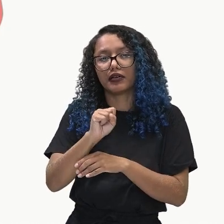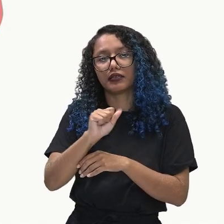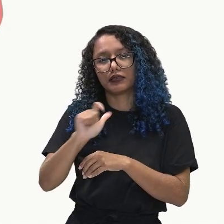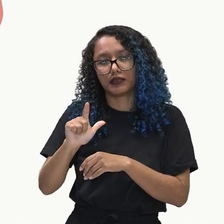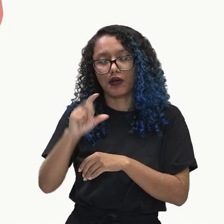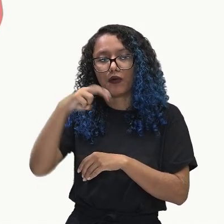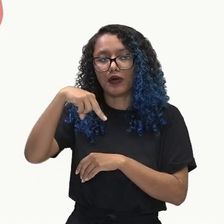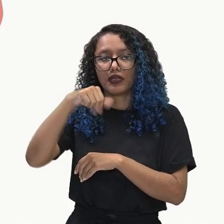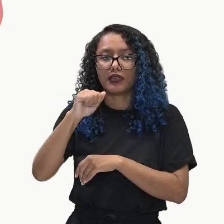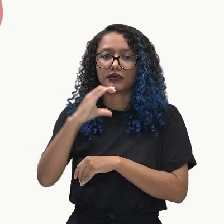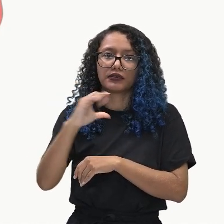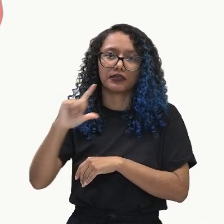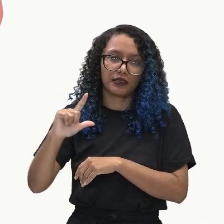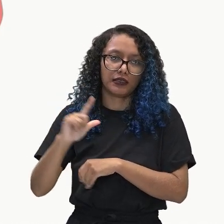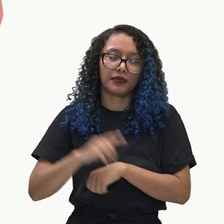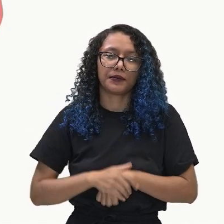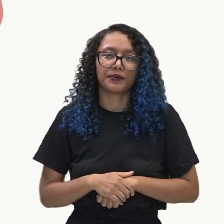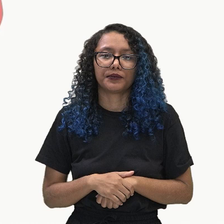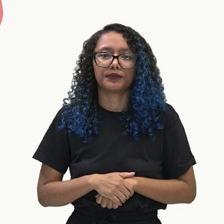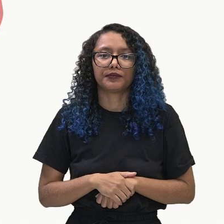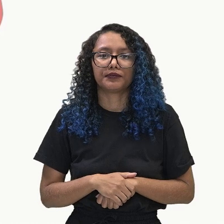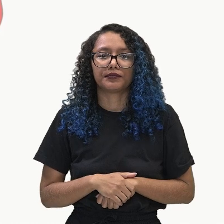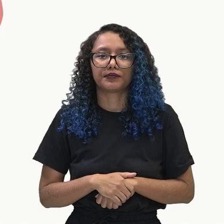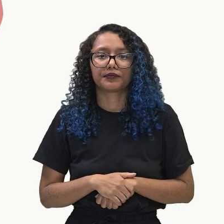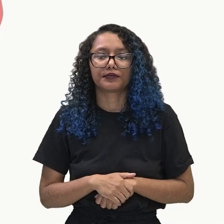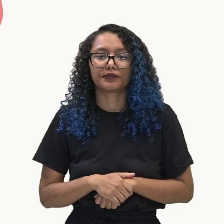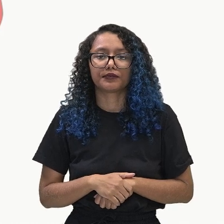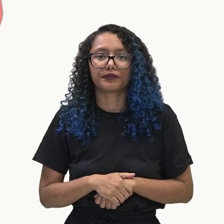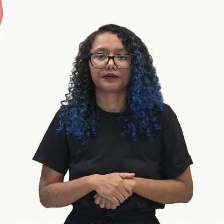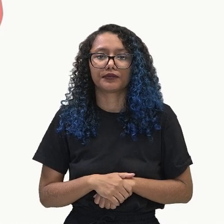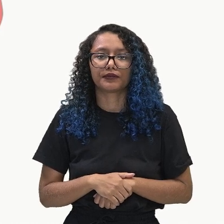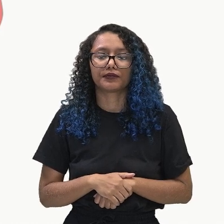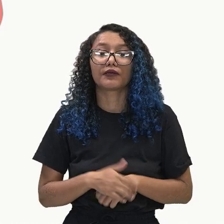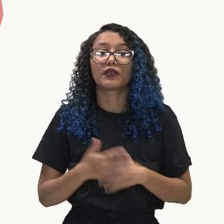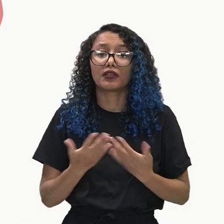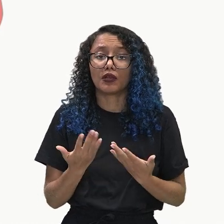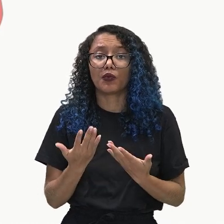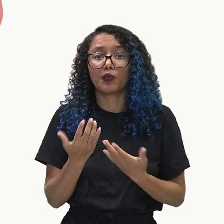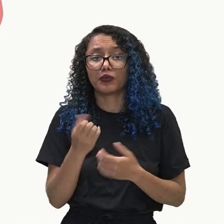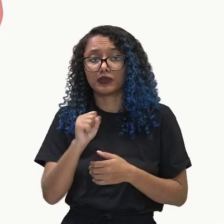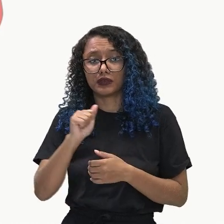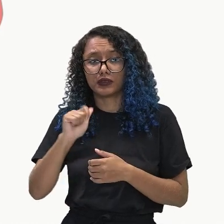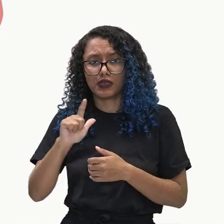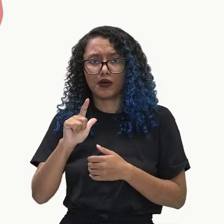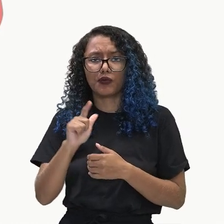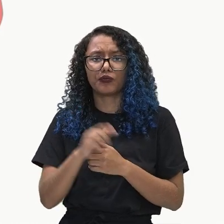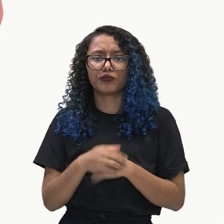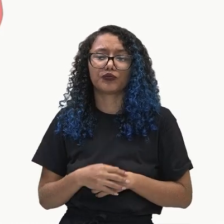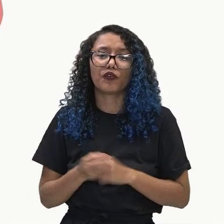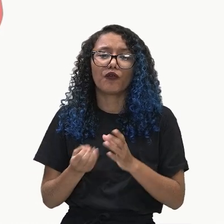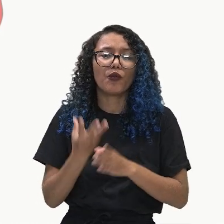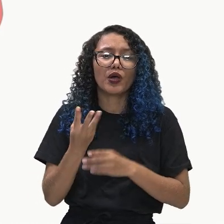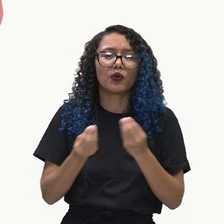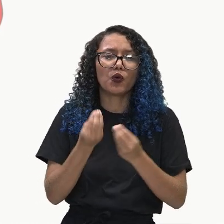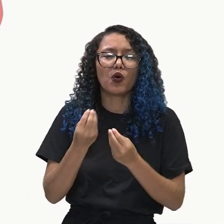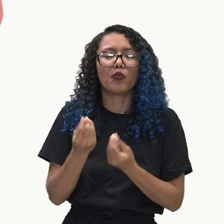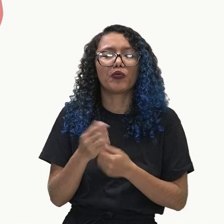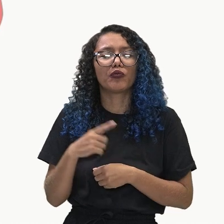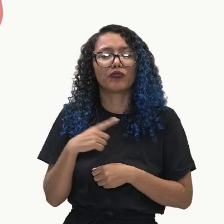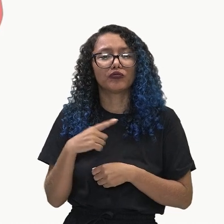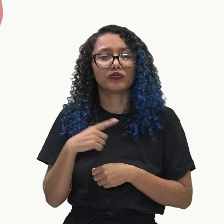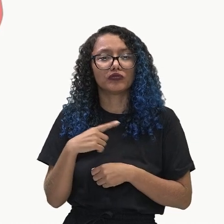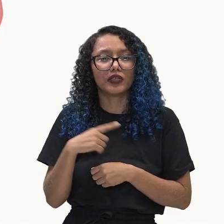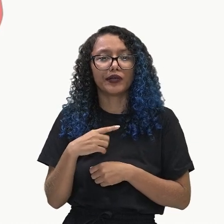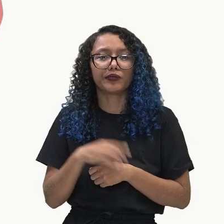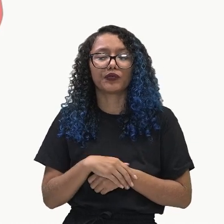sal. Portanto, um sal é formado por um cátion, que vem de uma base, e o